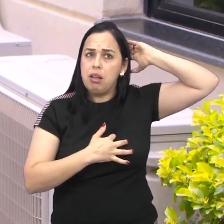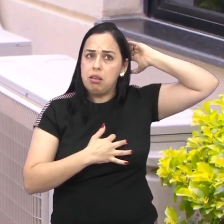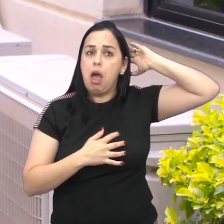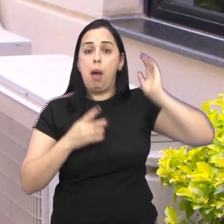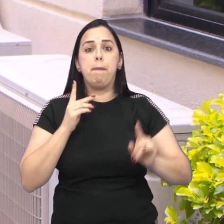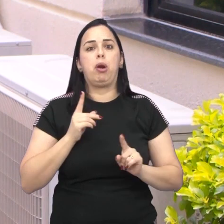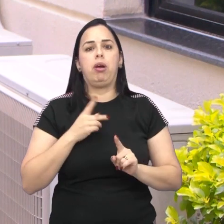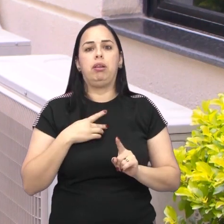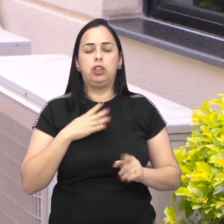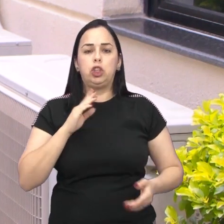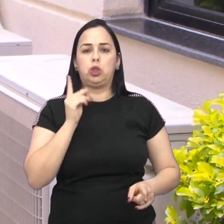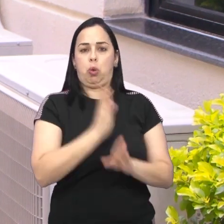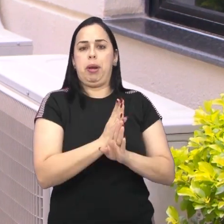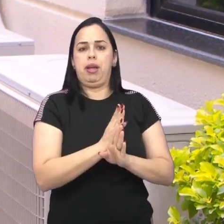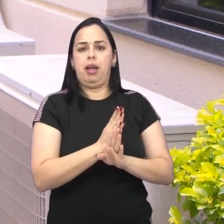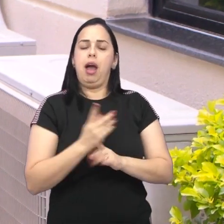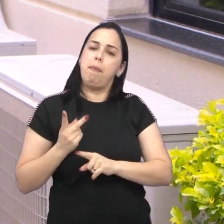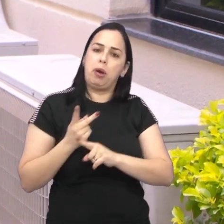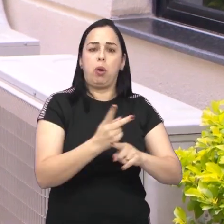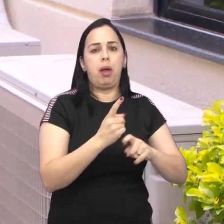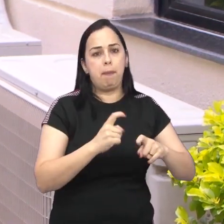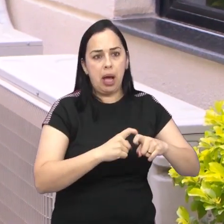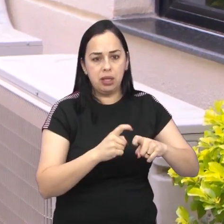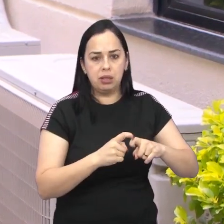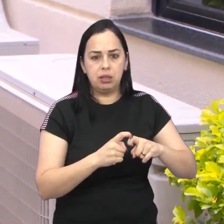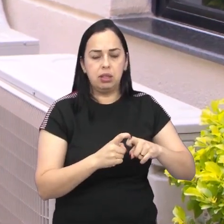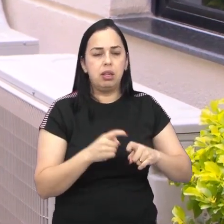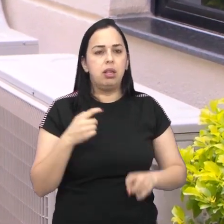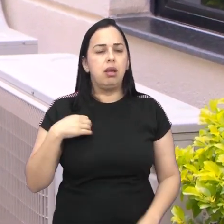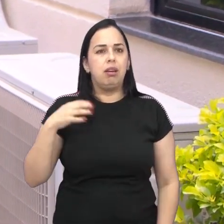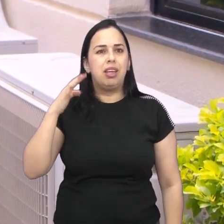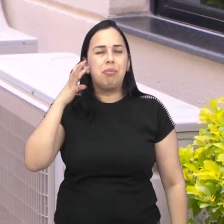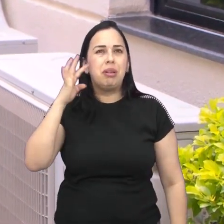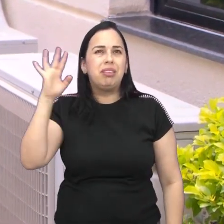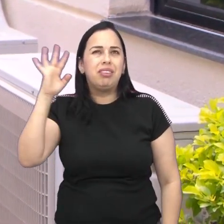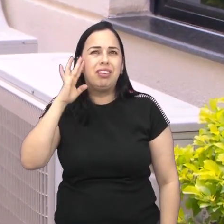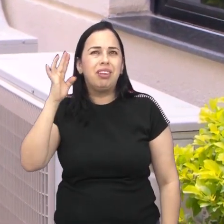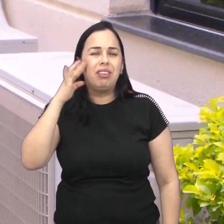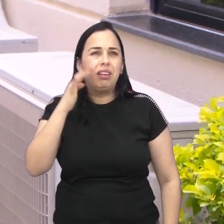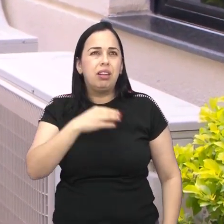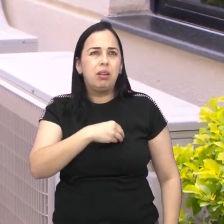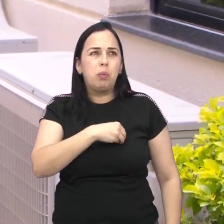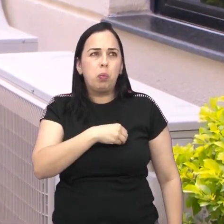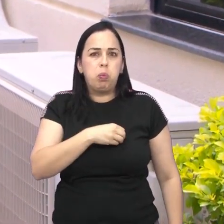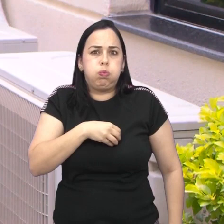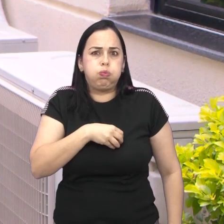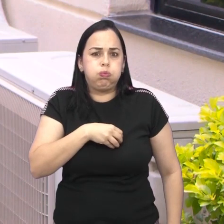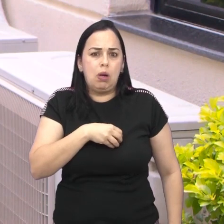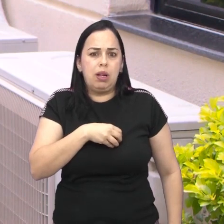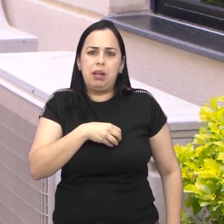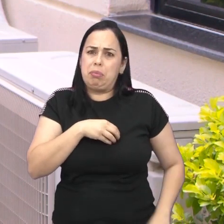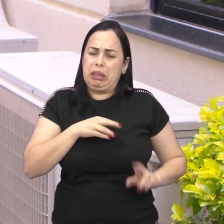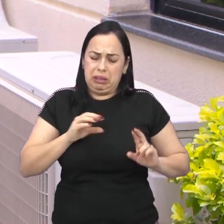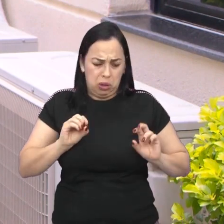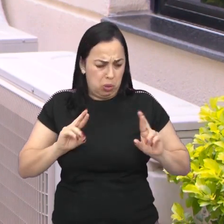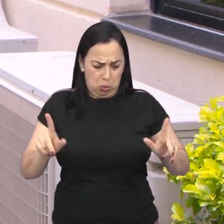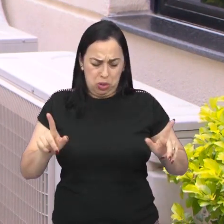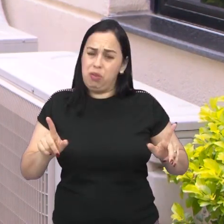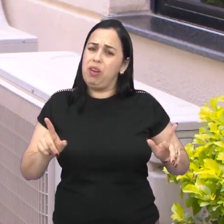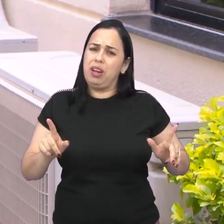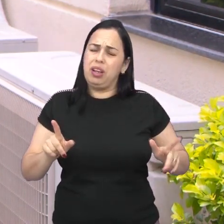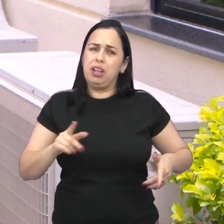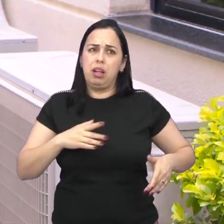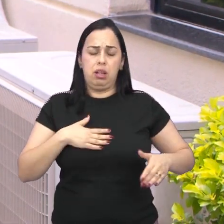a mastologista, porque a gente não sabe, eu ficava imaginando que eu ia achar uma bolinha, alguma coisa, e não era uma bolinha, era uma